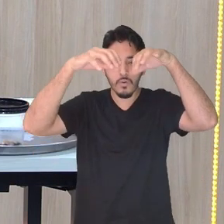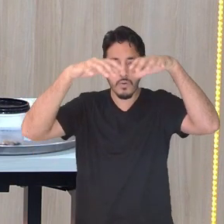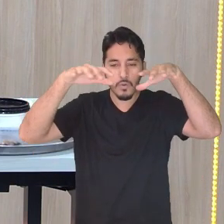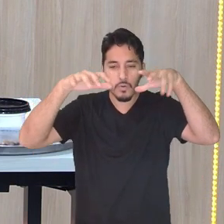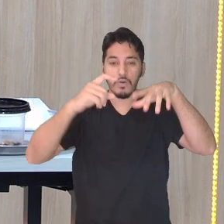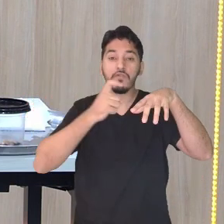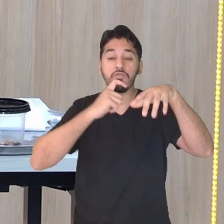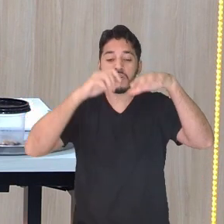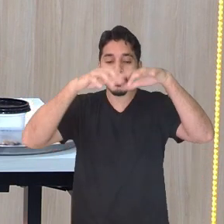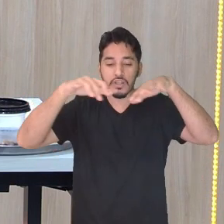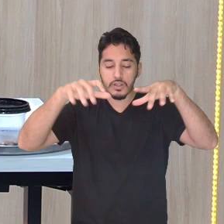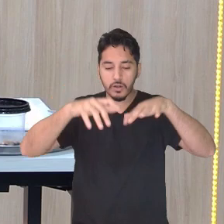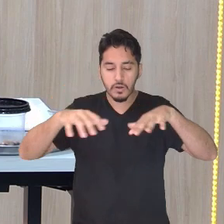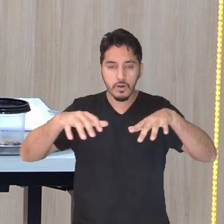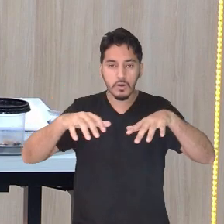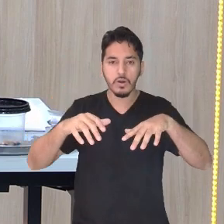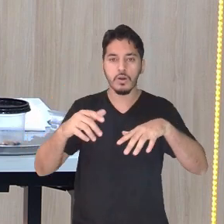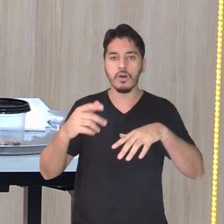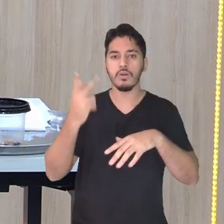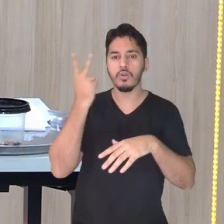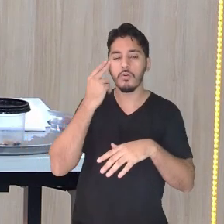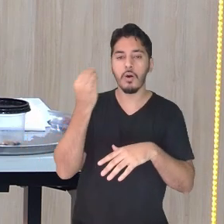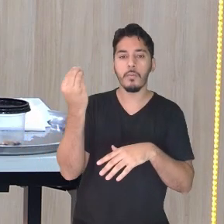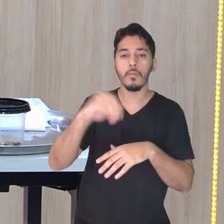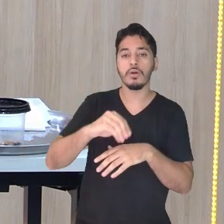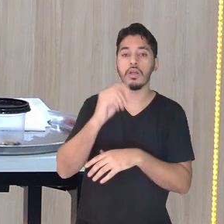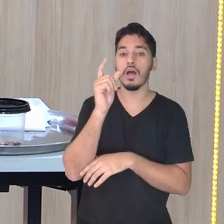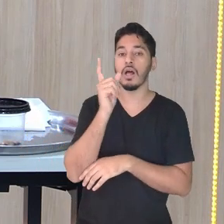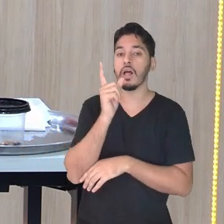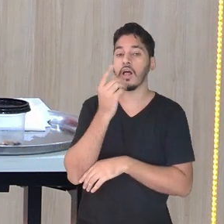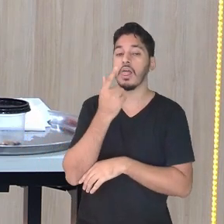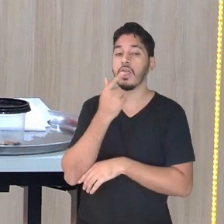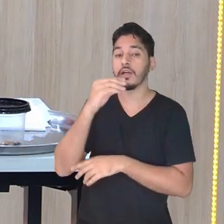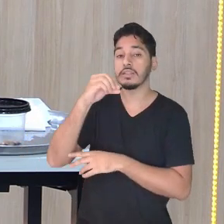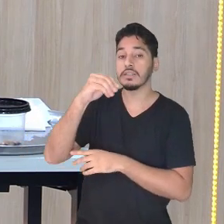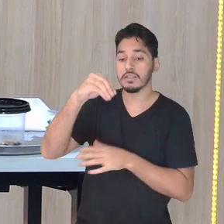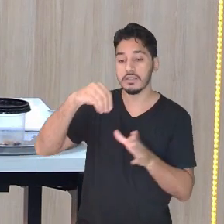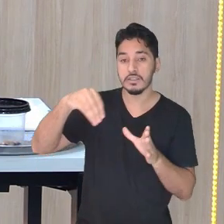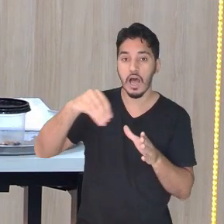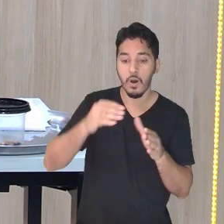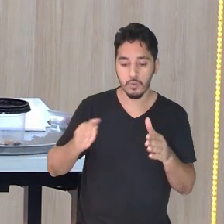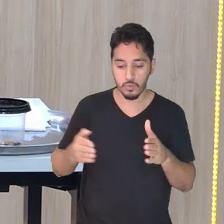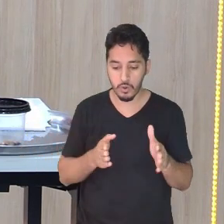estradas, é costume colocar sal? Isso aí eu vou responder para